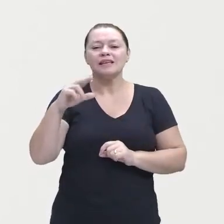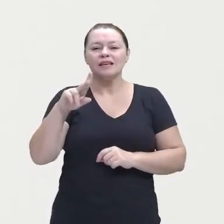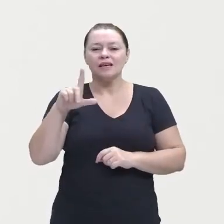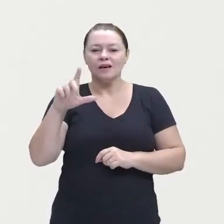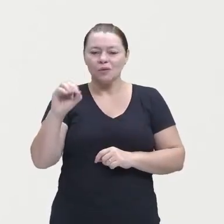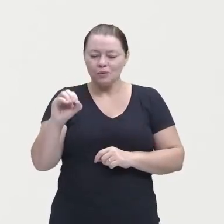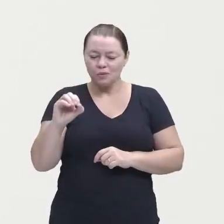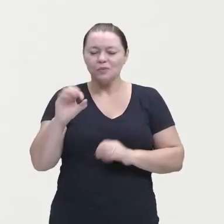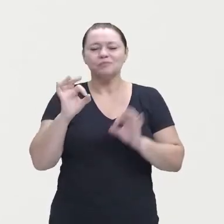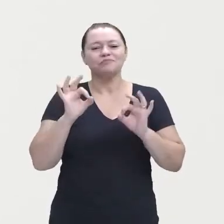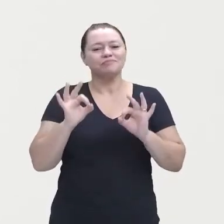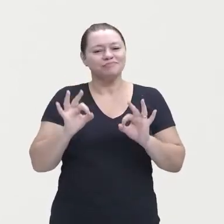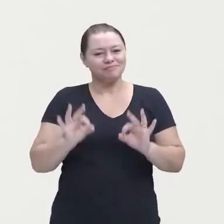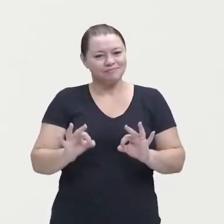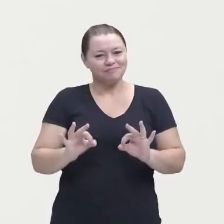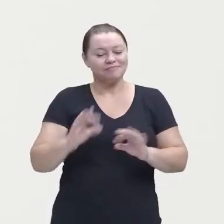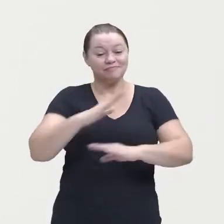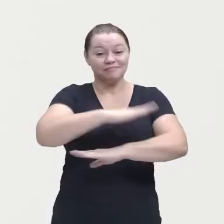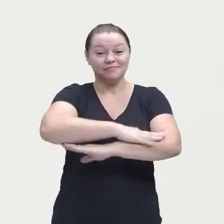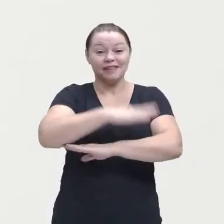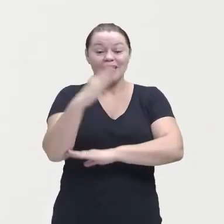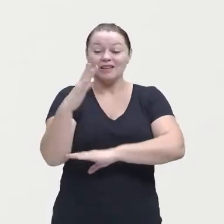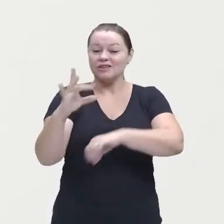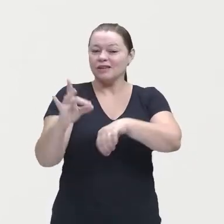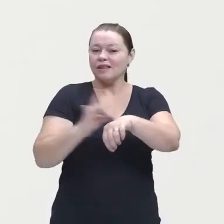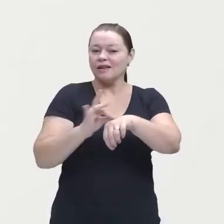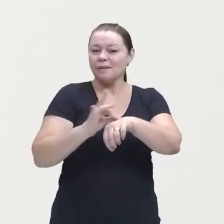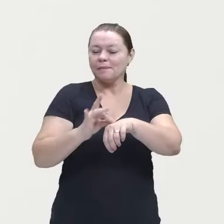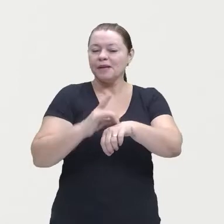círculo. A janela preta